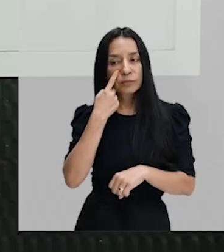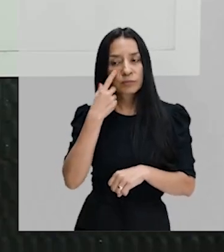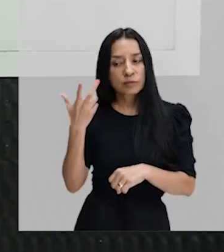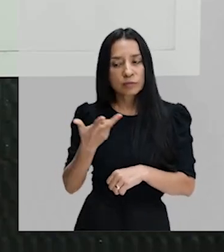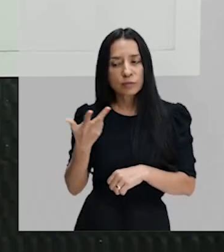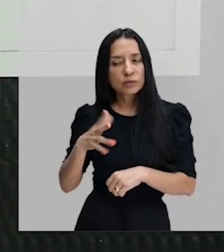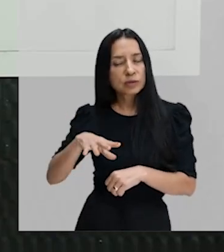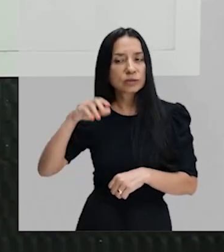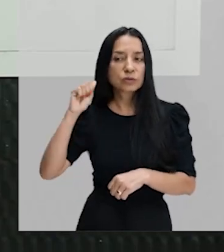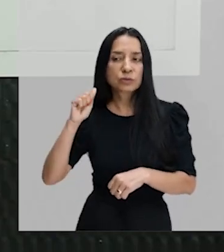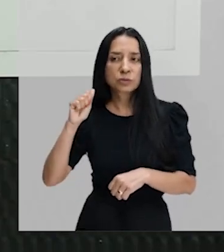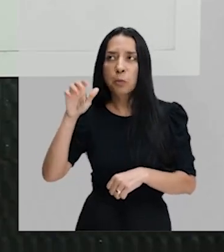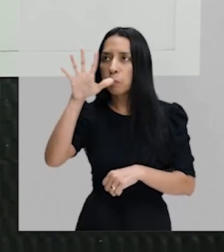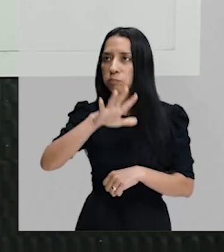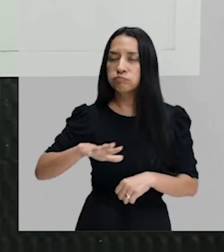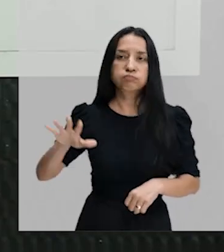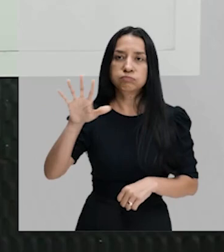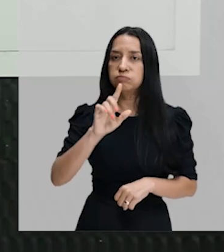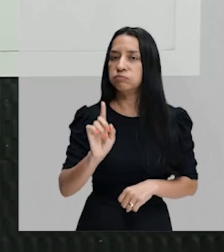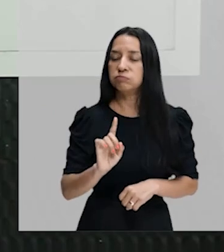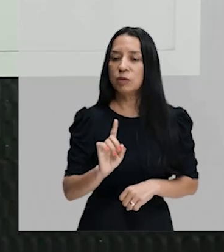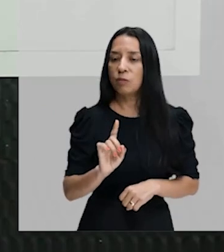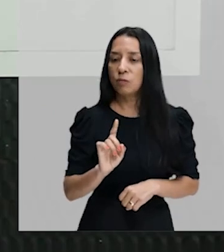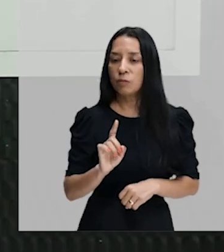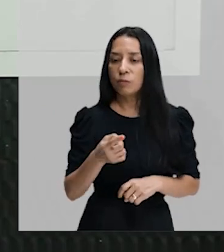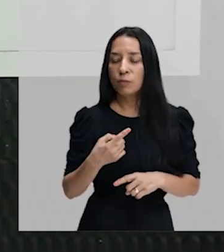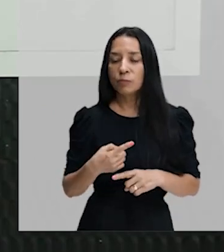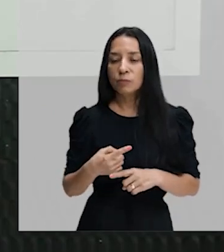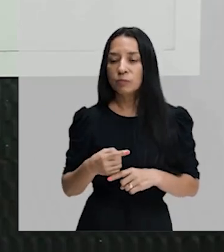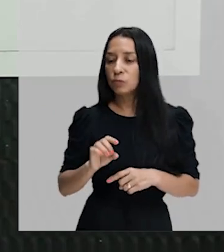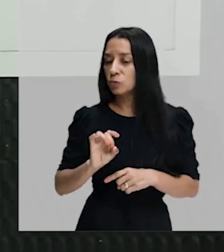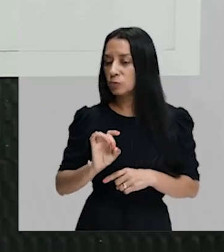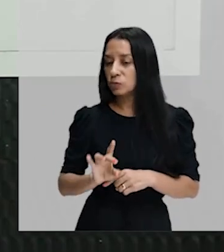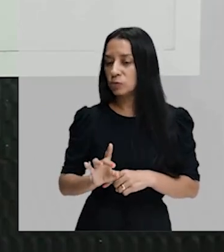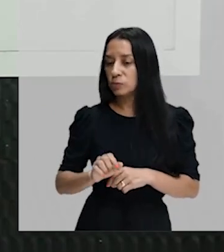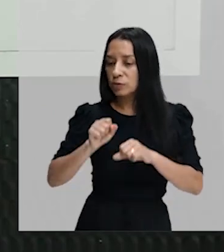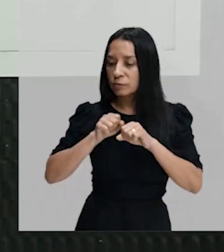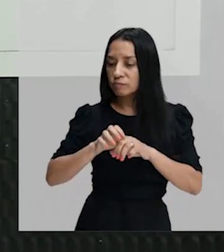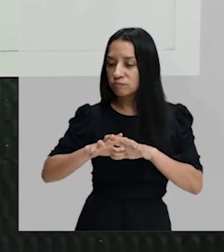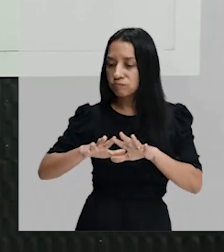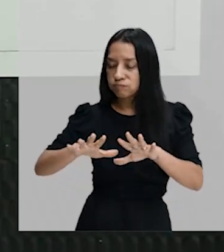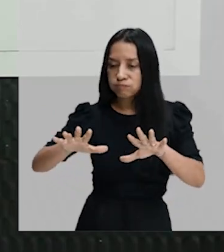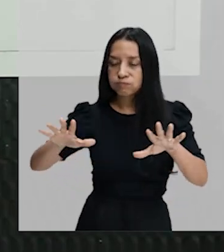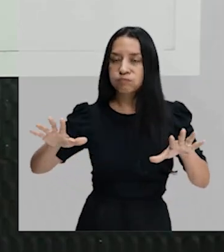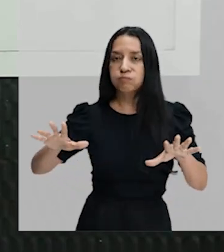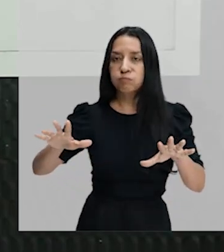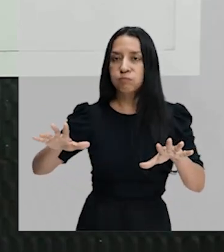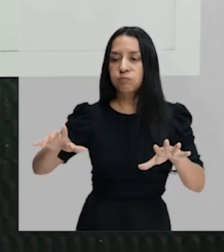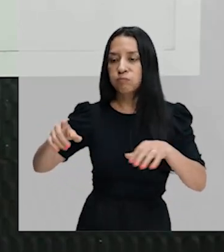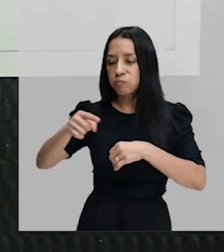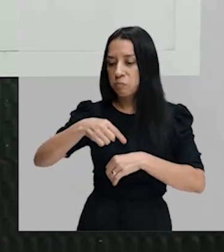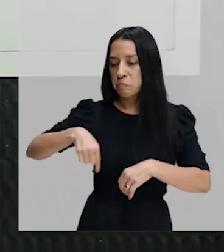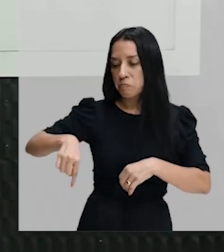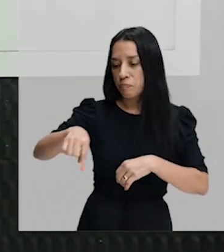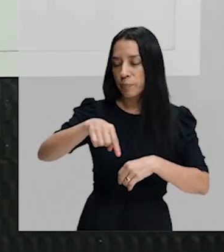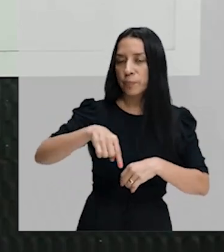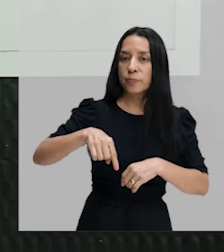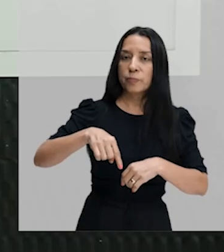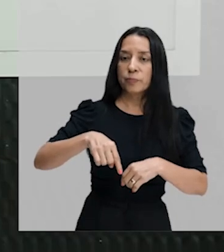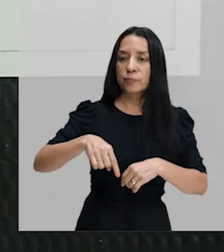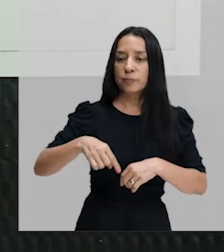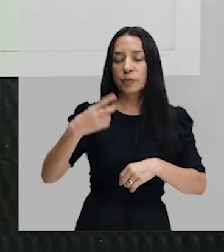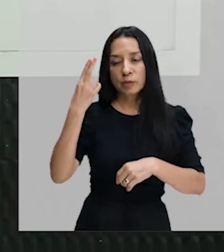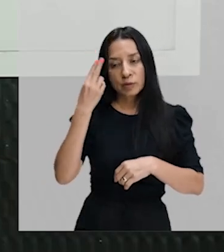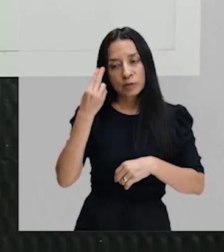encontrar porque o sono se propaga no vácuo eles só se propagam meio material certo e comumente nós falamos essa velocidade